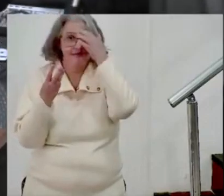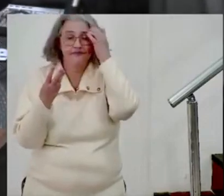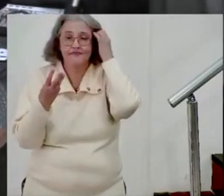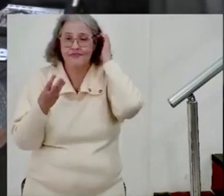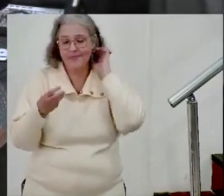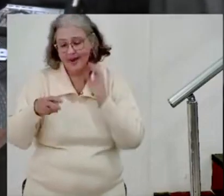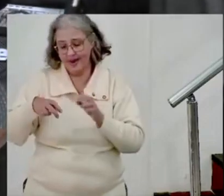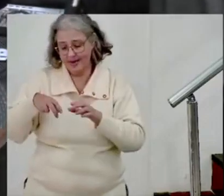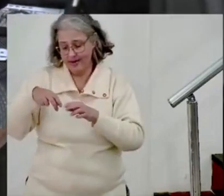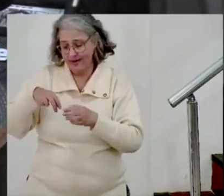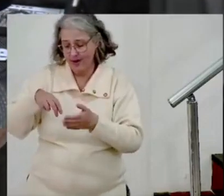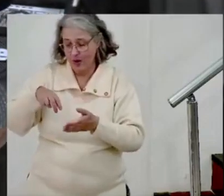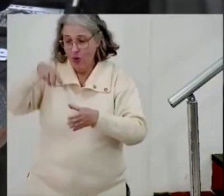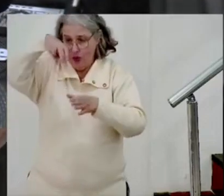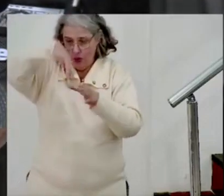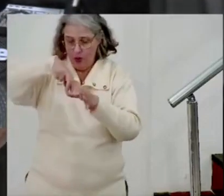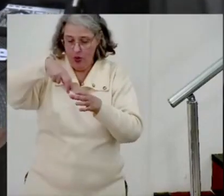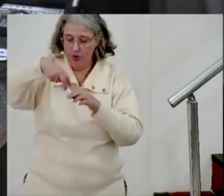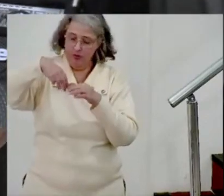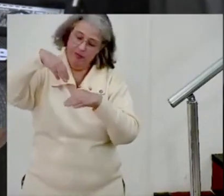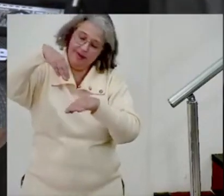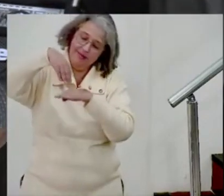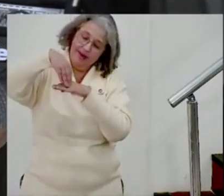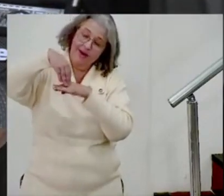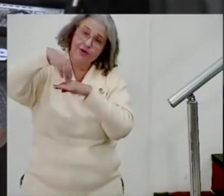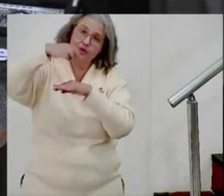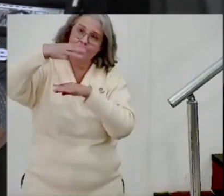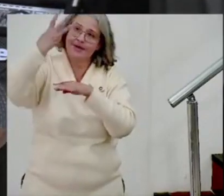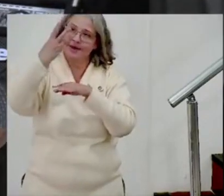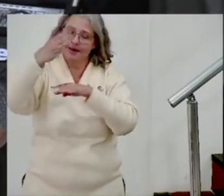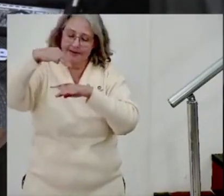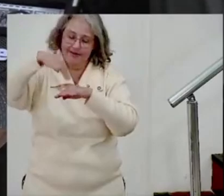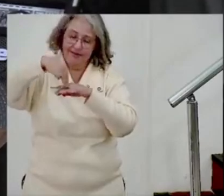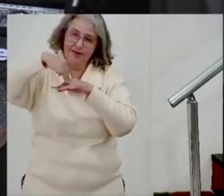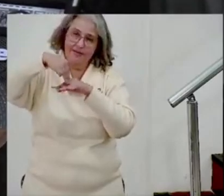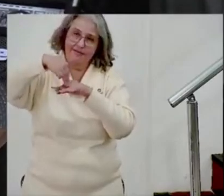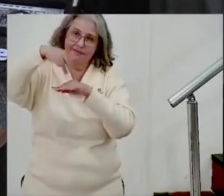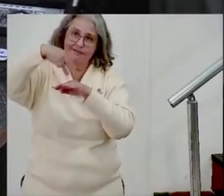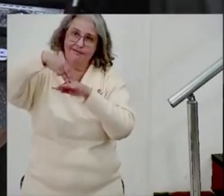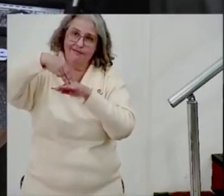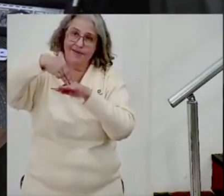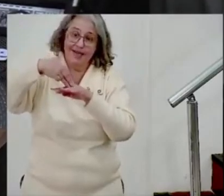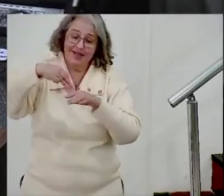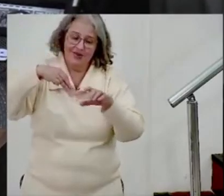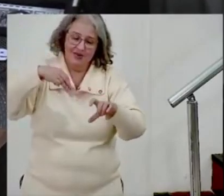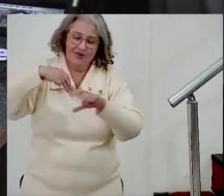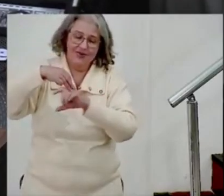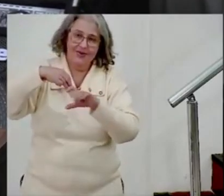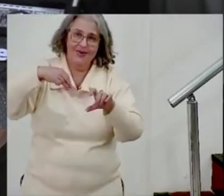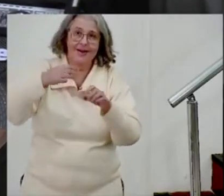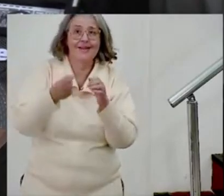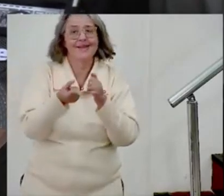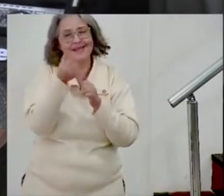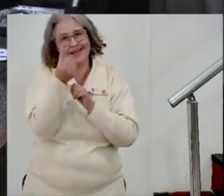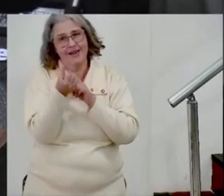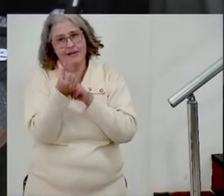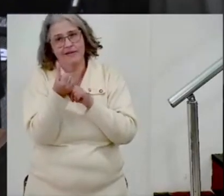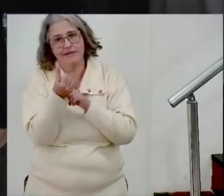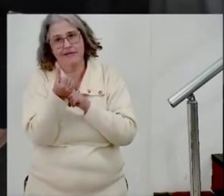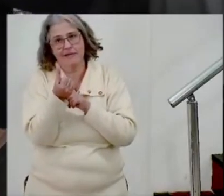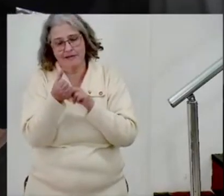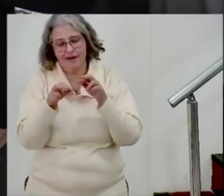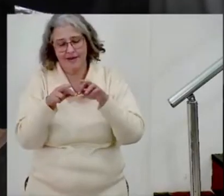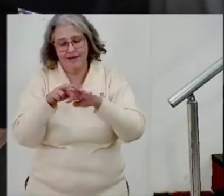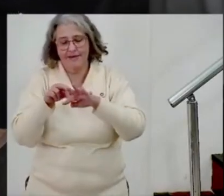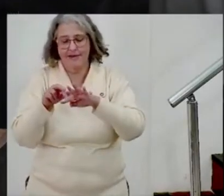tenha retratado qualquer imperador assírio é feito desse estilo. Parece que esse estilo, portanto, seja hebreu e não assírio. E a